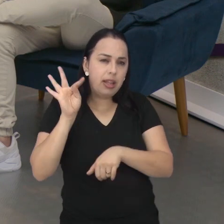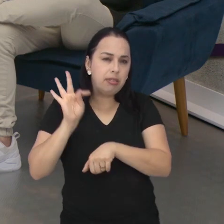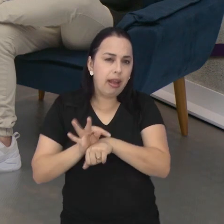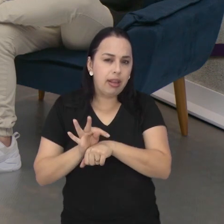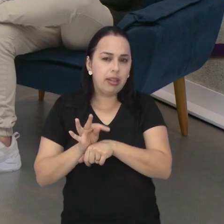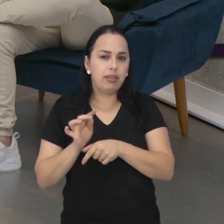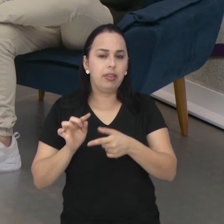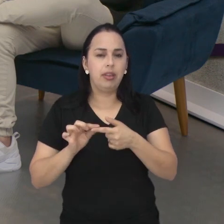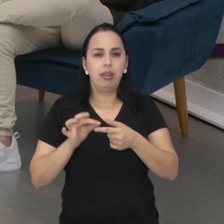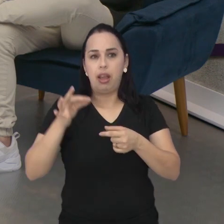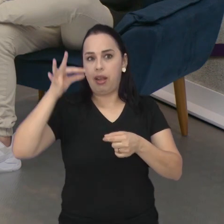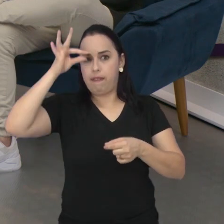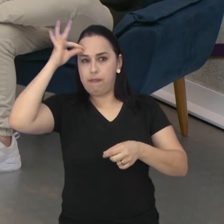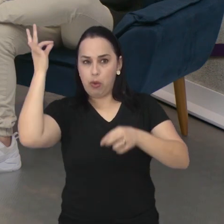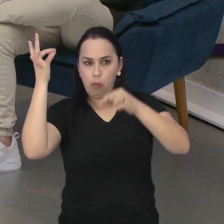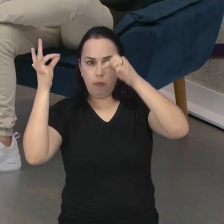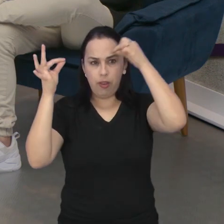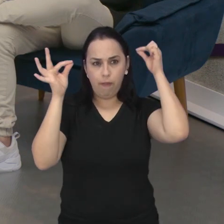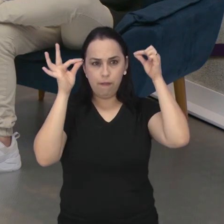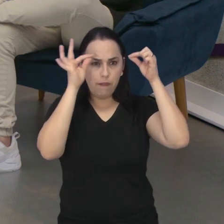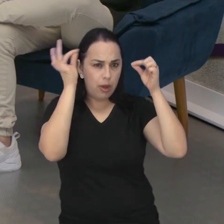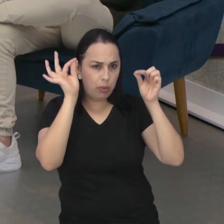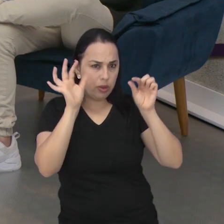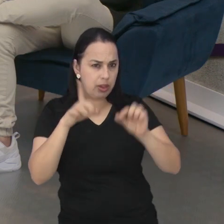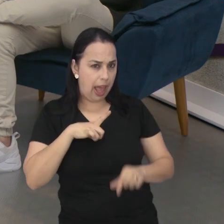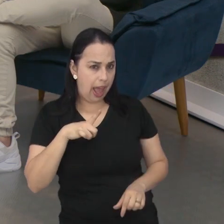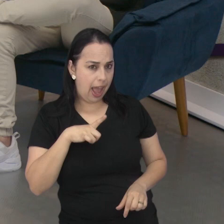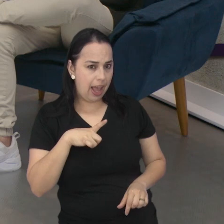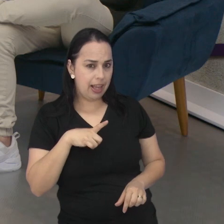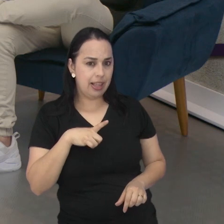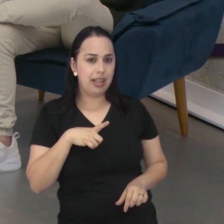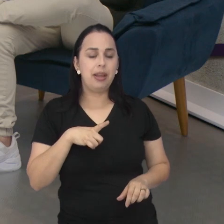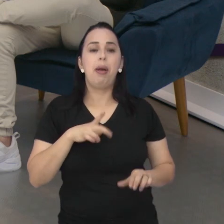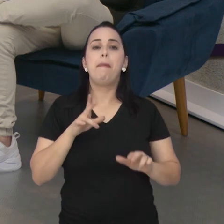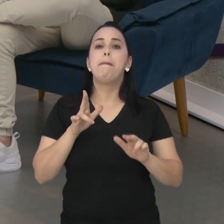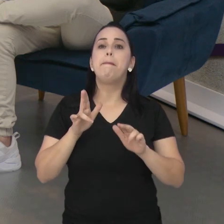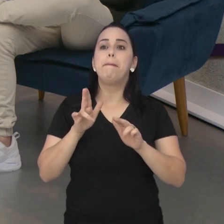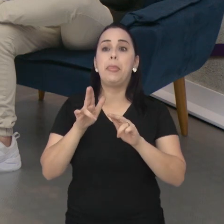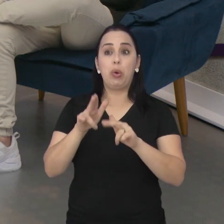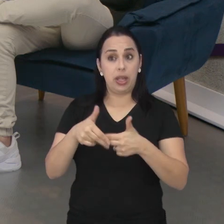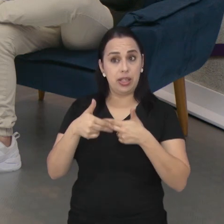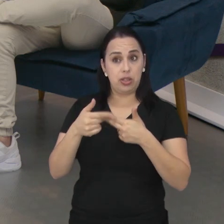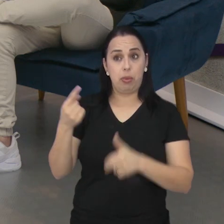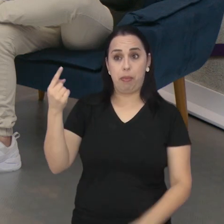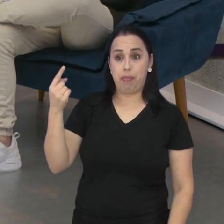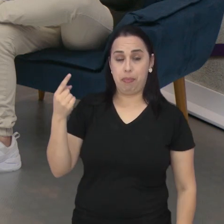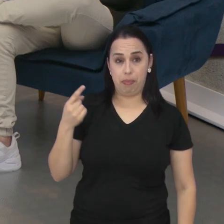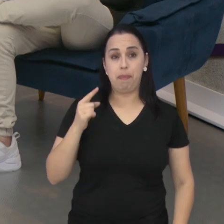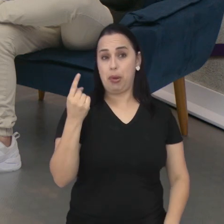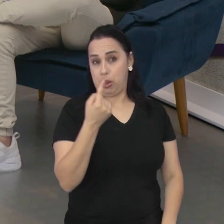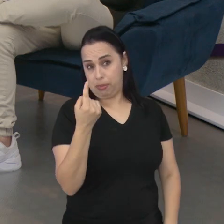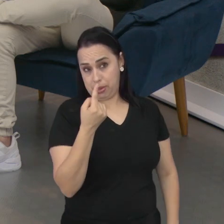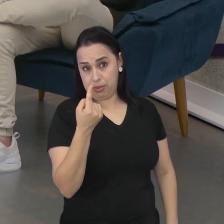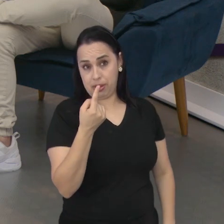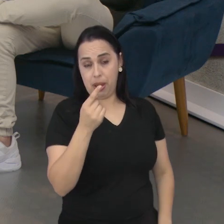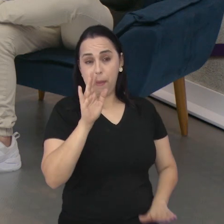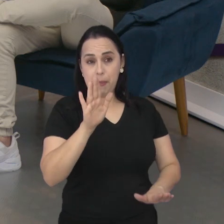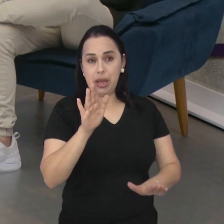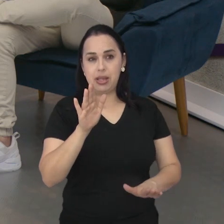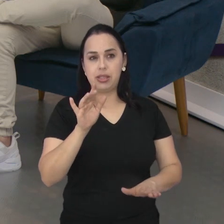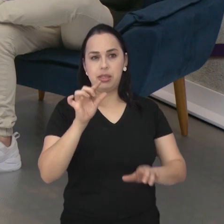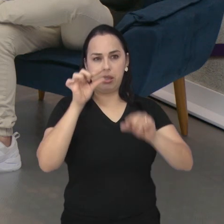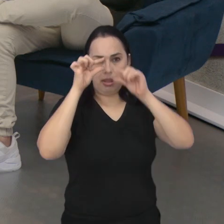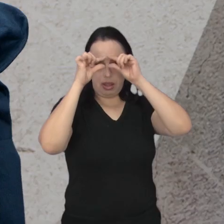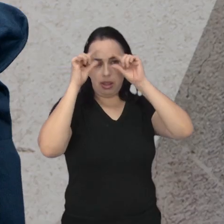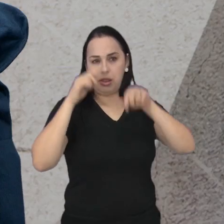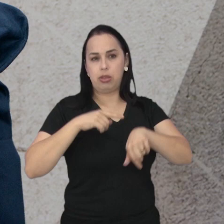várias técnicas. Tem o fio a fio, né? Sim, também. Por isso que faz o básico primeiro, né? Mas depois, dentro